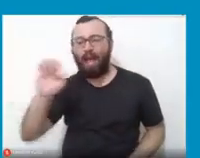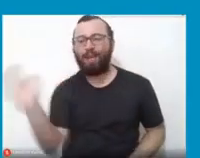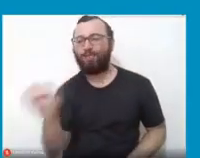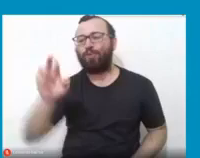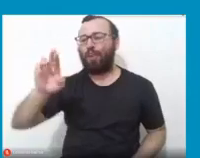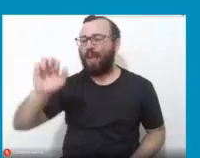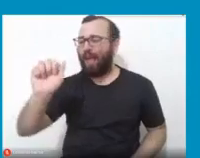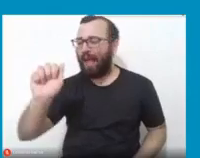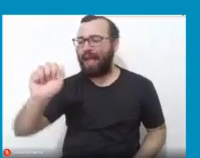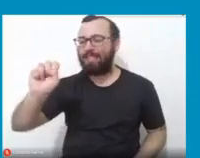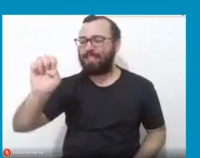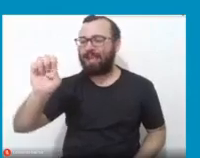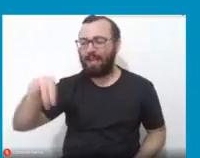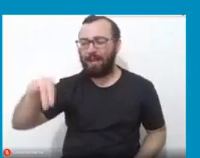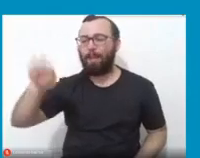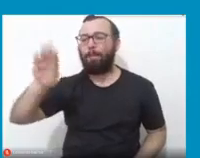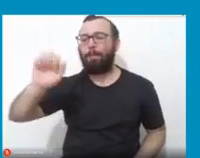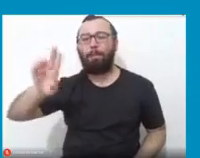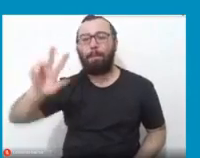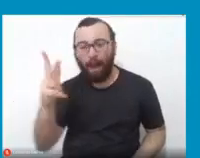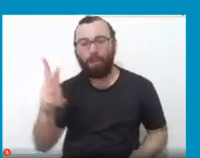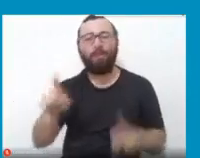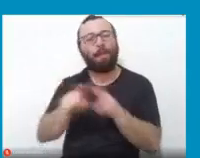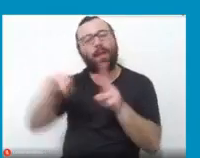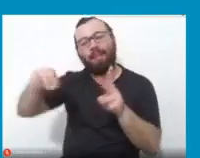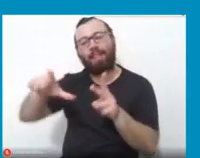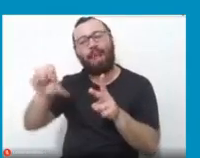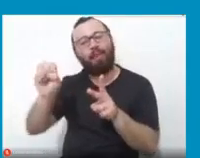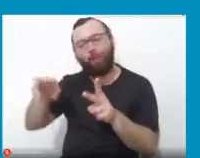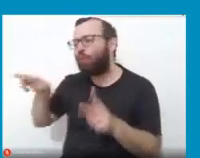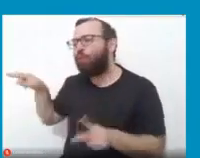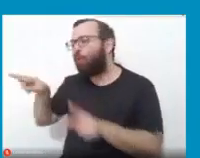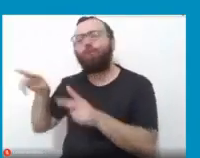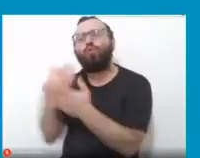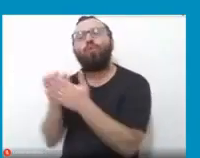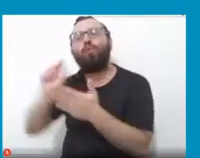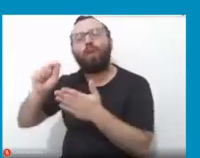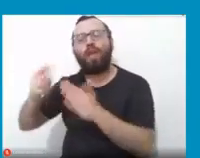Silva, que estudavam as desigualdades raciais no Brasil.